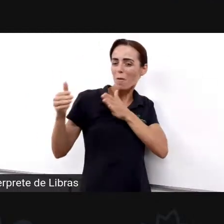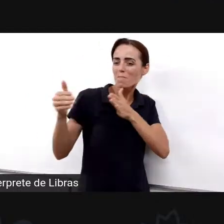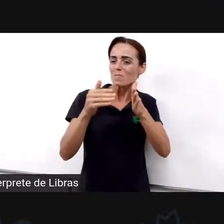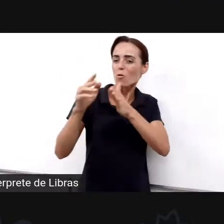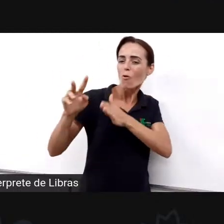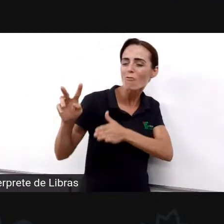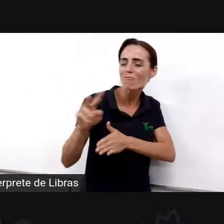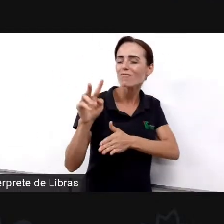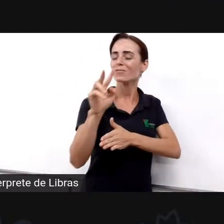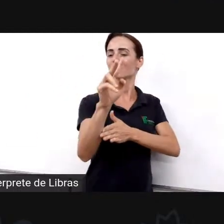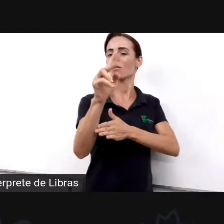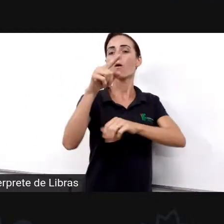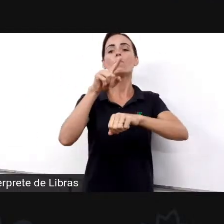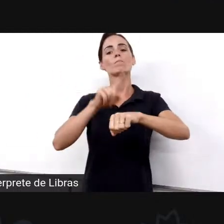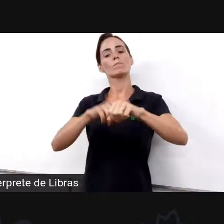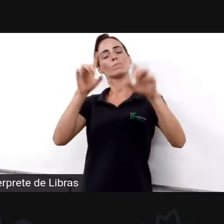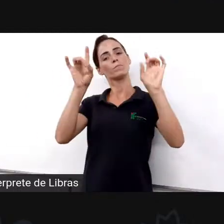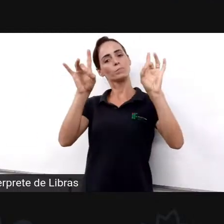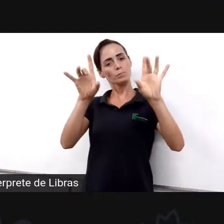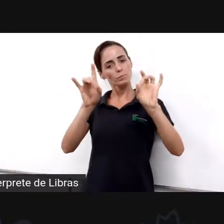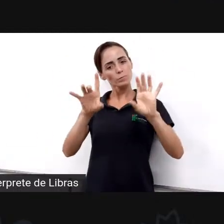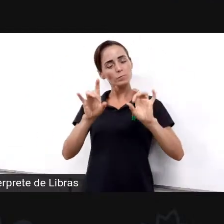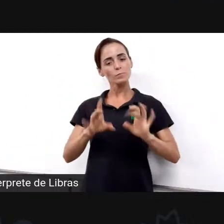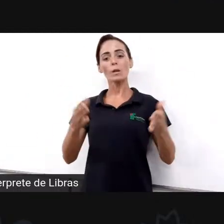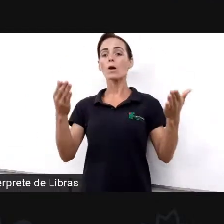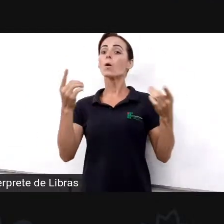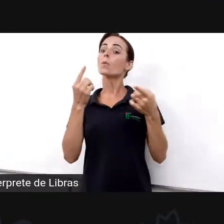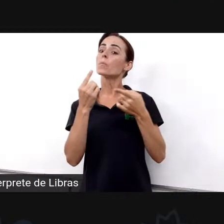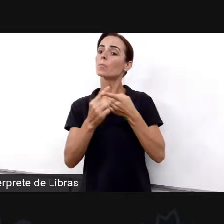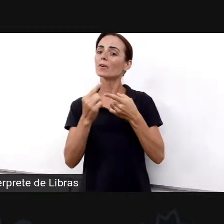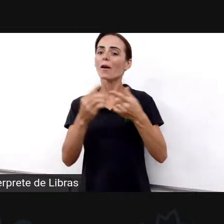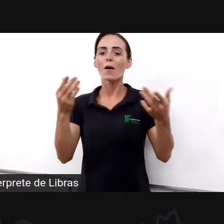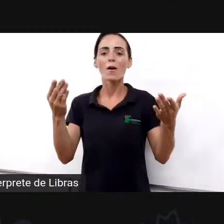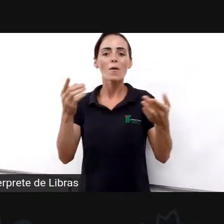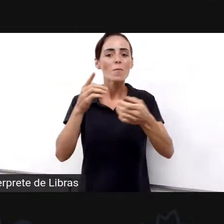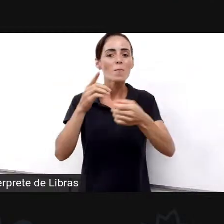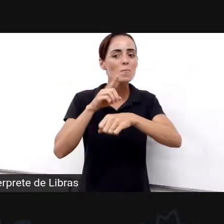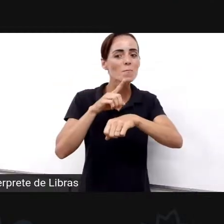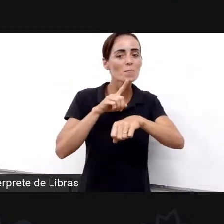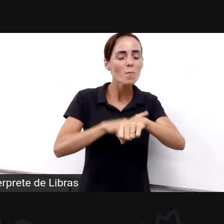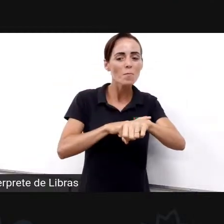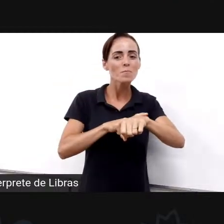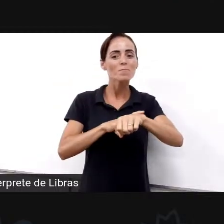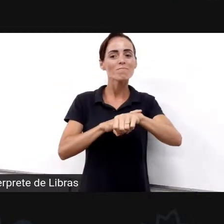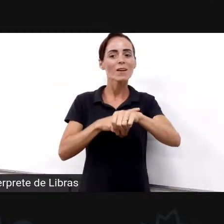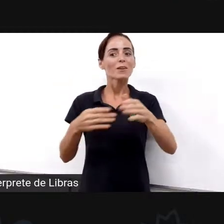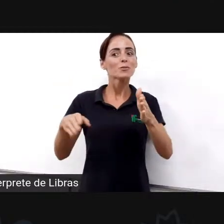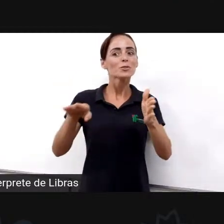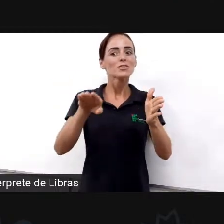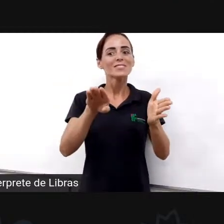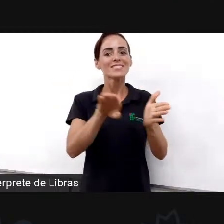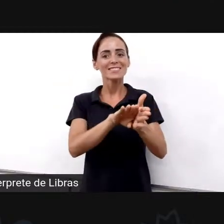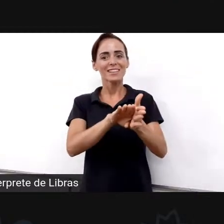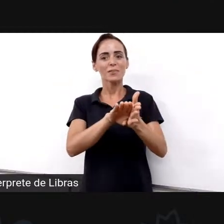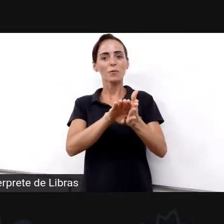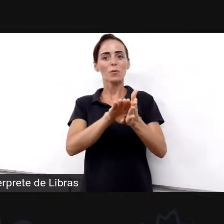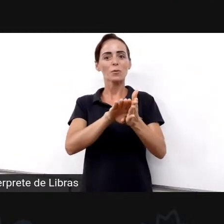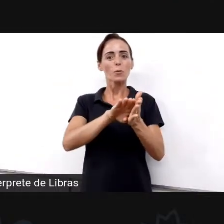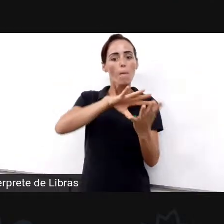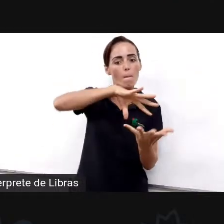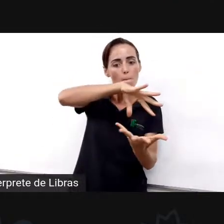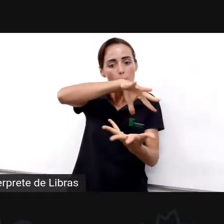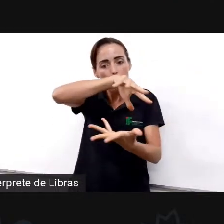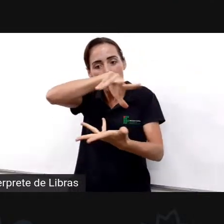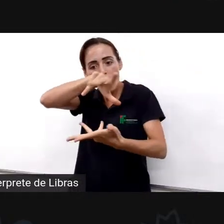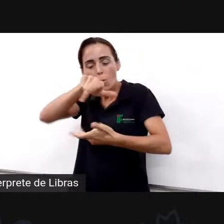tão especial. Afinal, esse momento chegou em um tempo tão inesperado, onde a humanidade teve que se adaptar